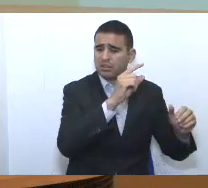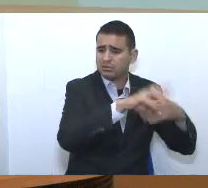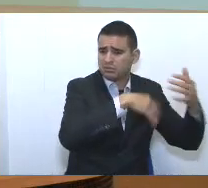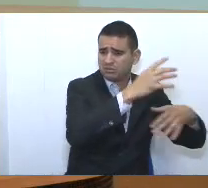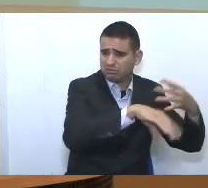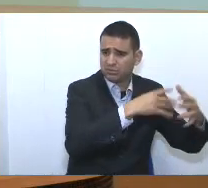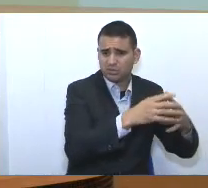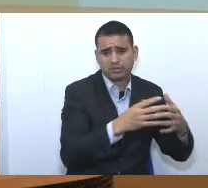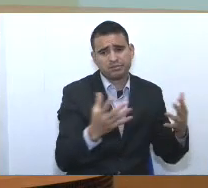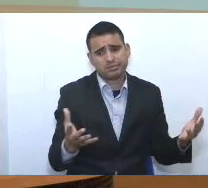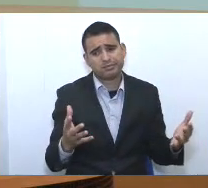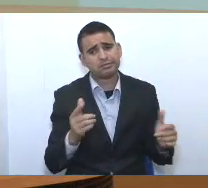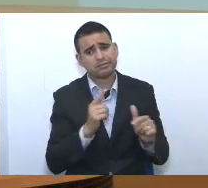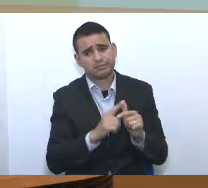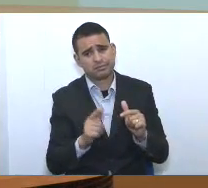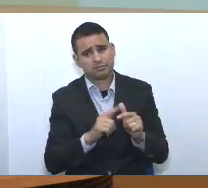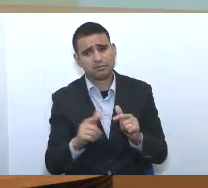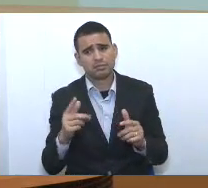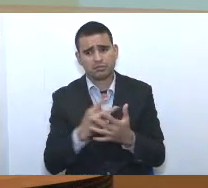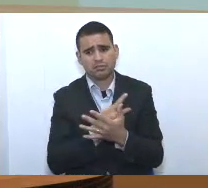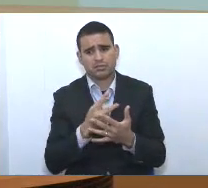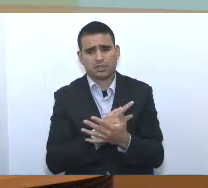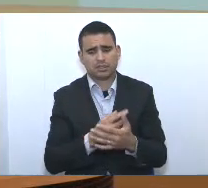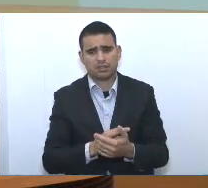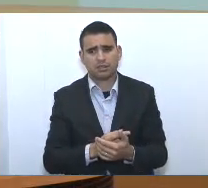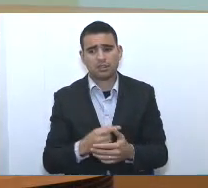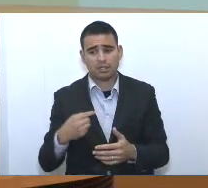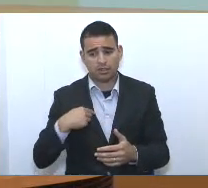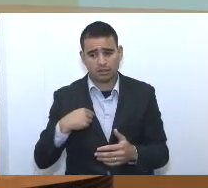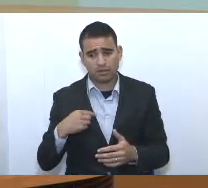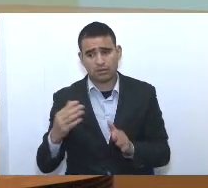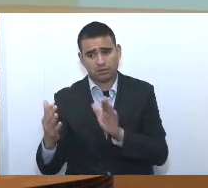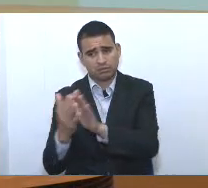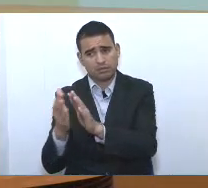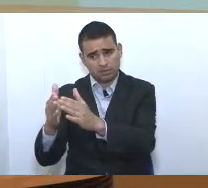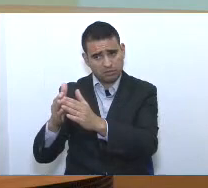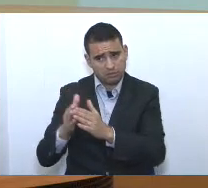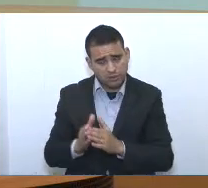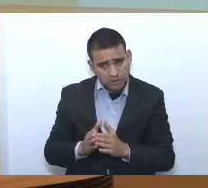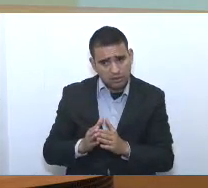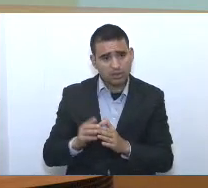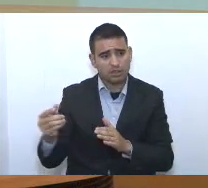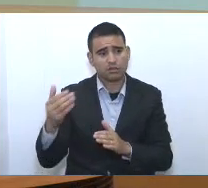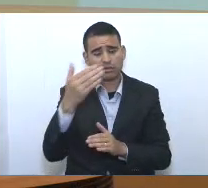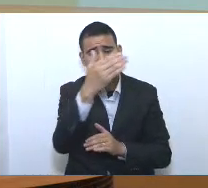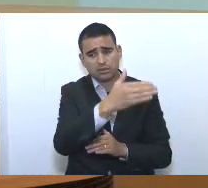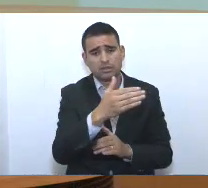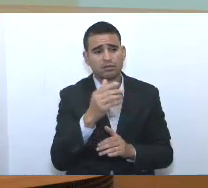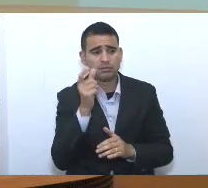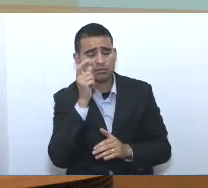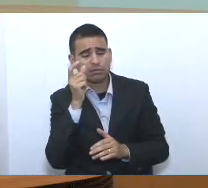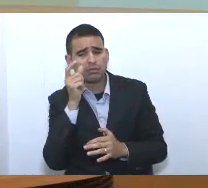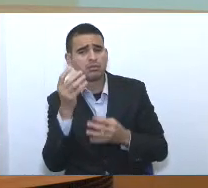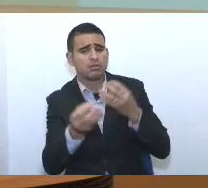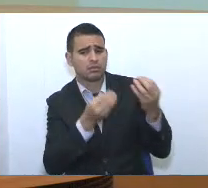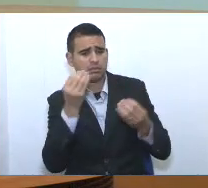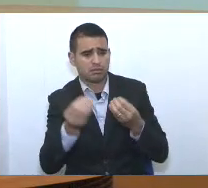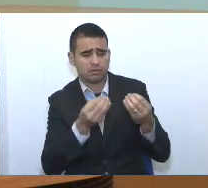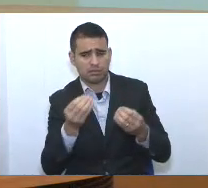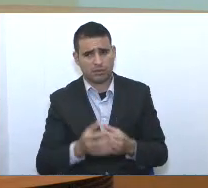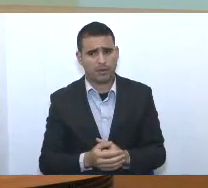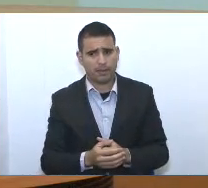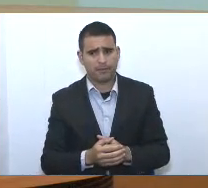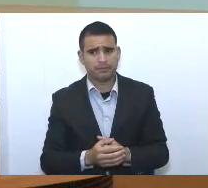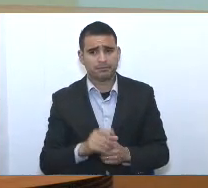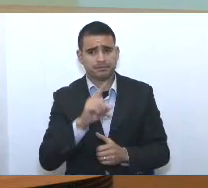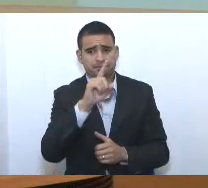algo está equivocado aí, né? Então, eu vim aqui pedir para o senhor, para que verifique realmente o que acontece. E foi, a oficial de justiça